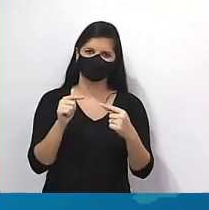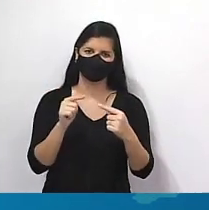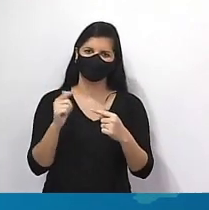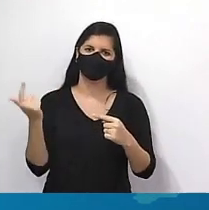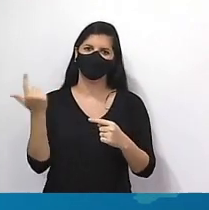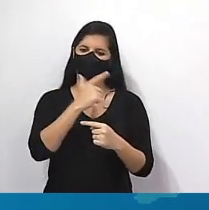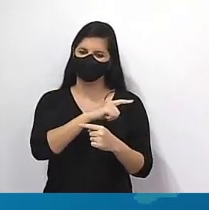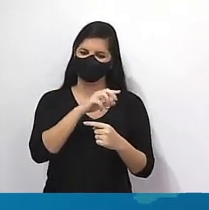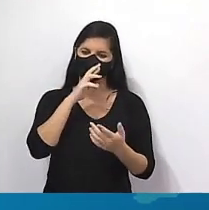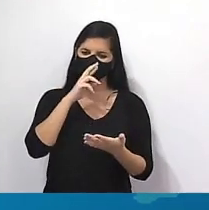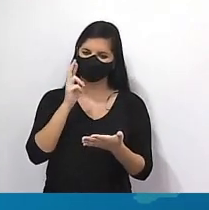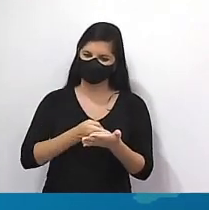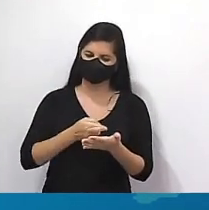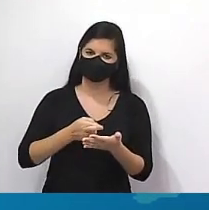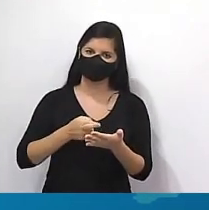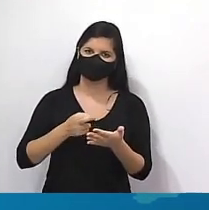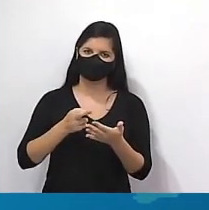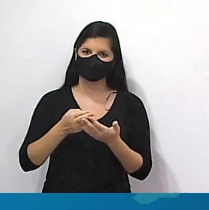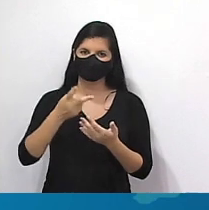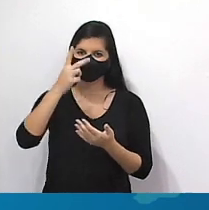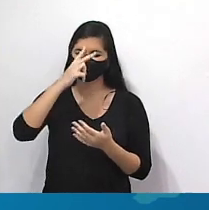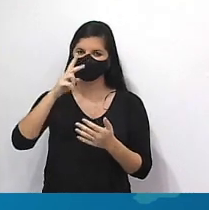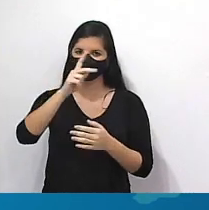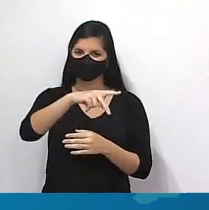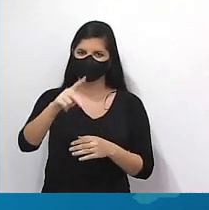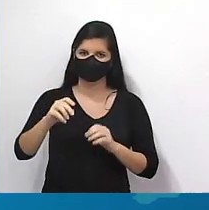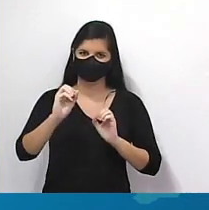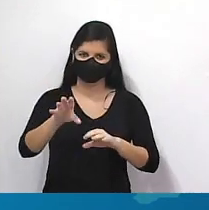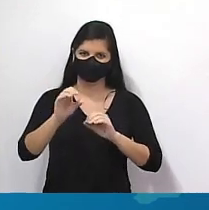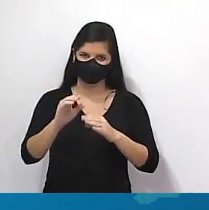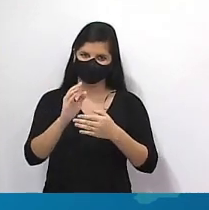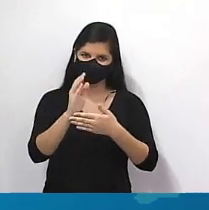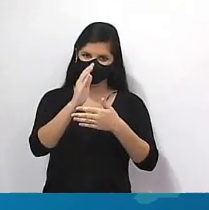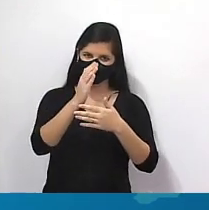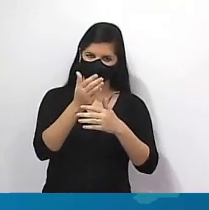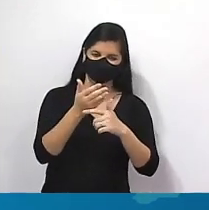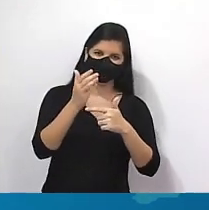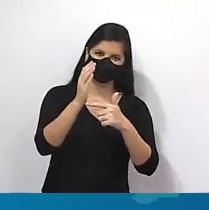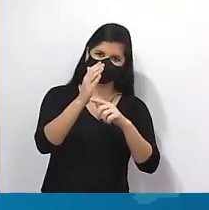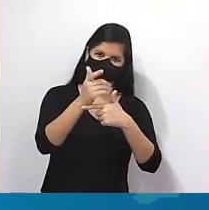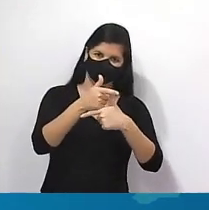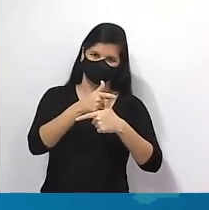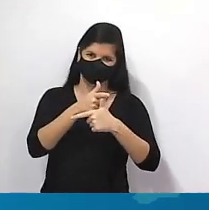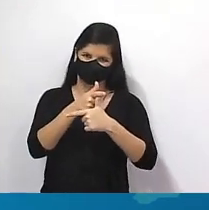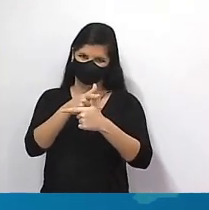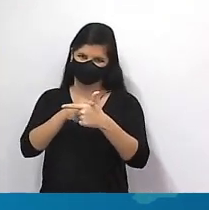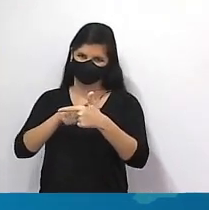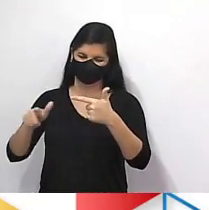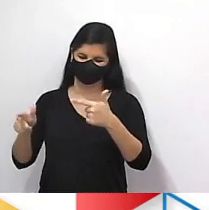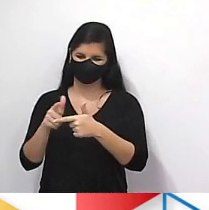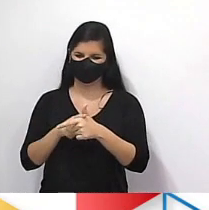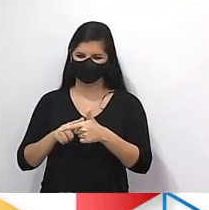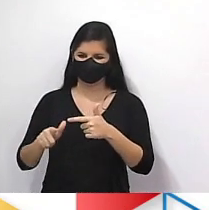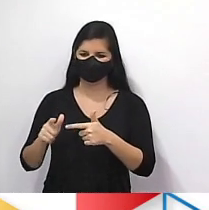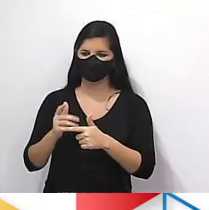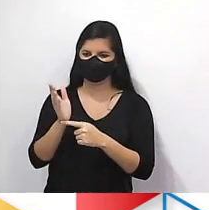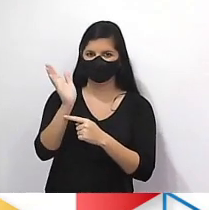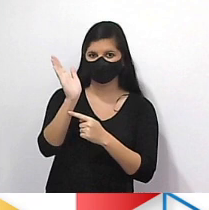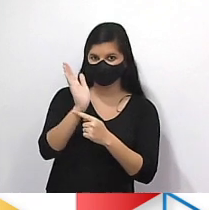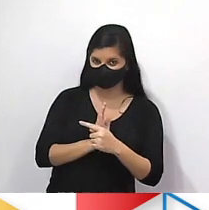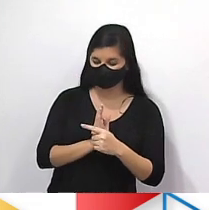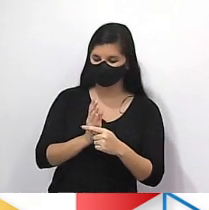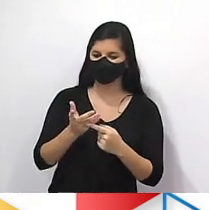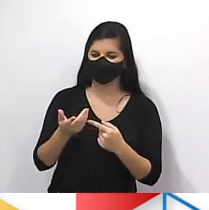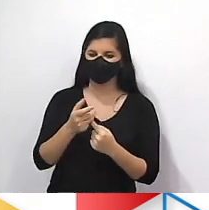eu tenho ela, aquela que a professora ensina, que tem uma barrinha do lado, lembra dela? Exatamente essa. Então vamos lá. Primeiro que essa